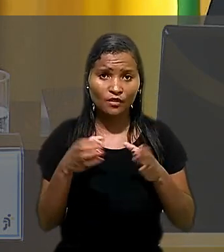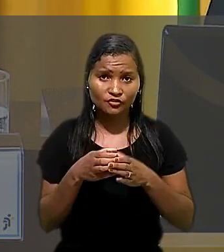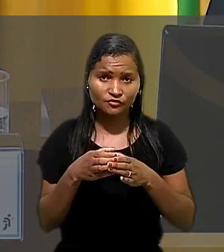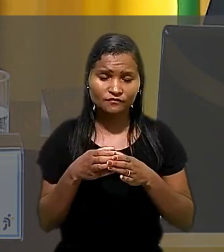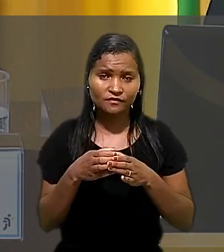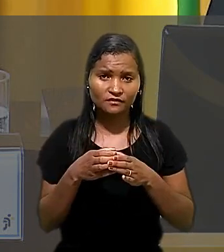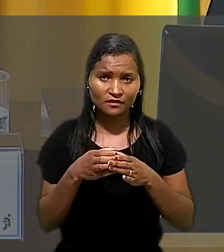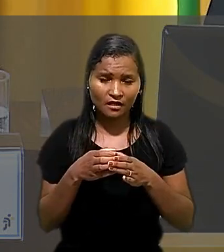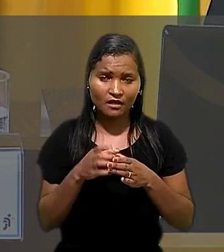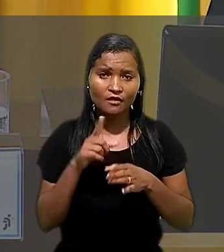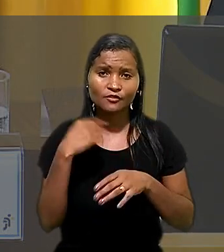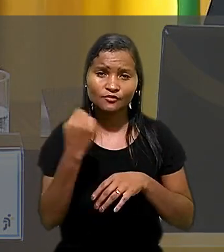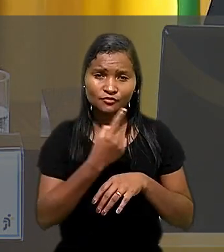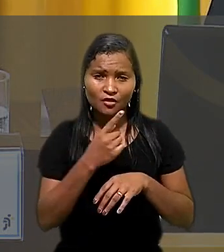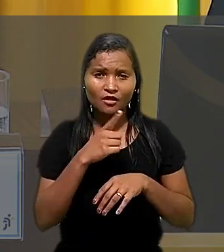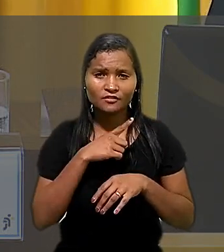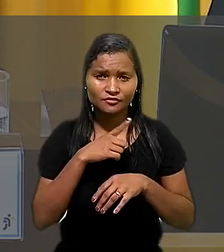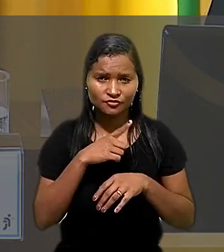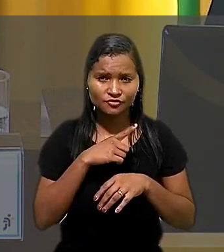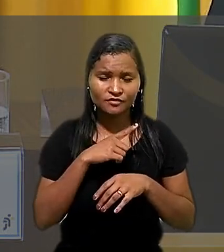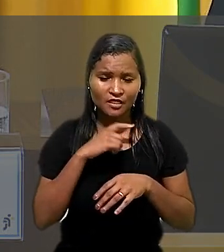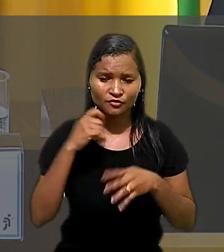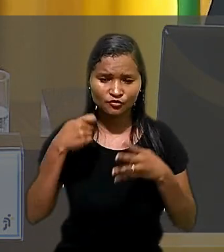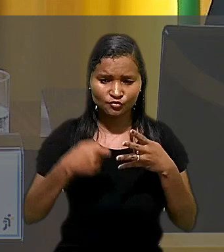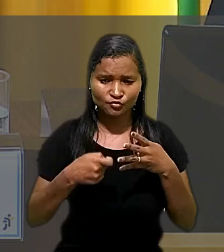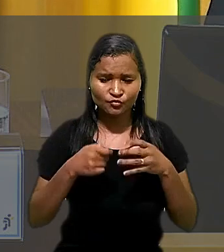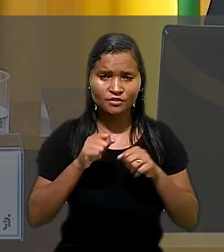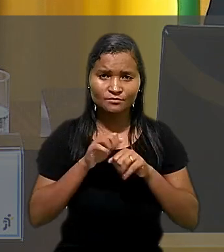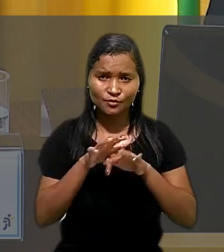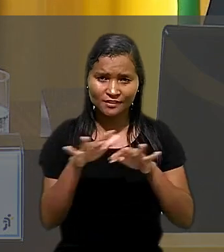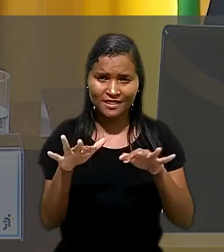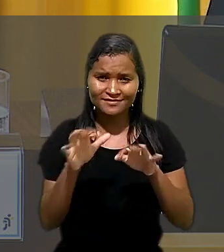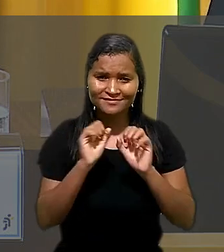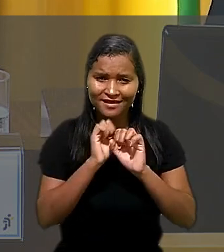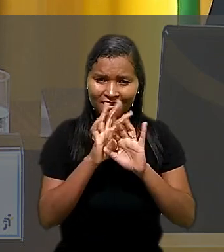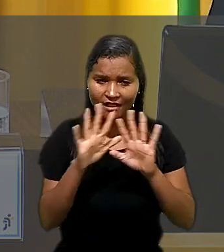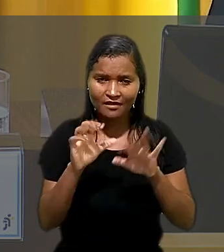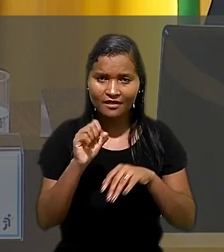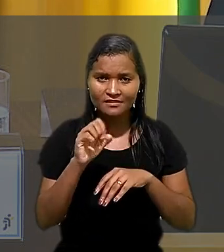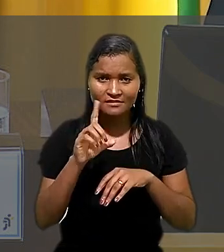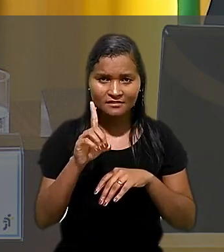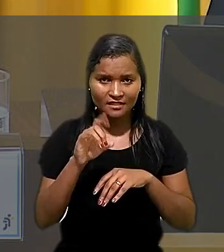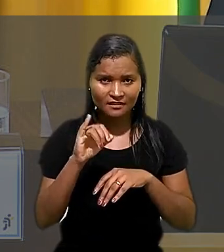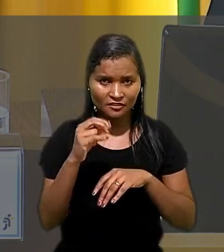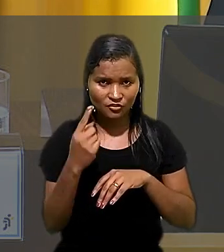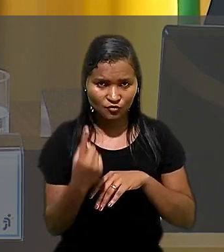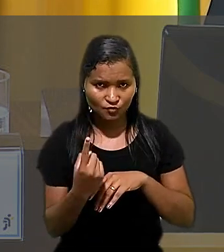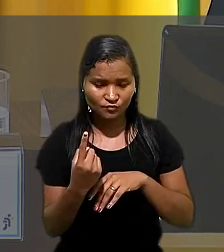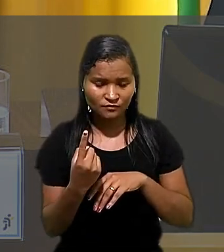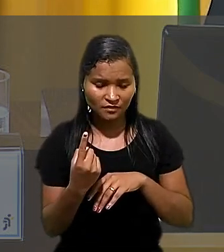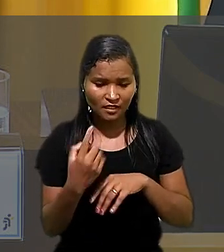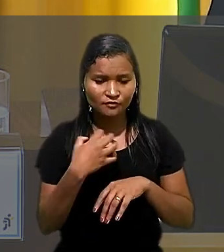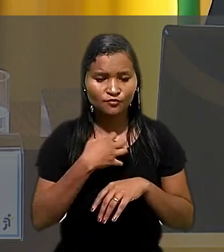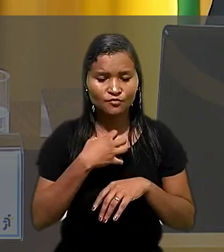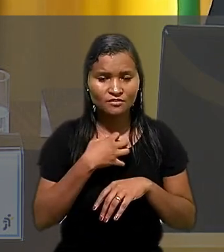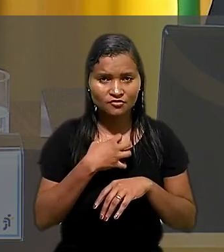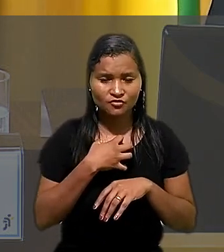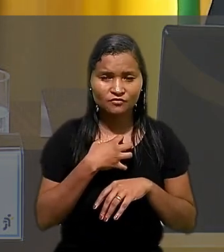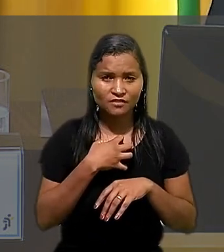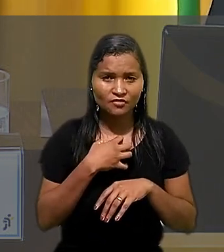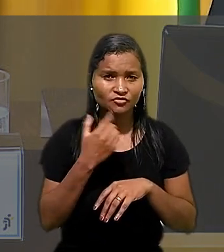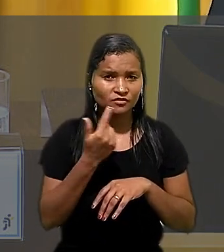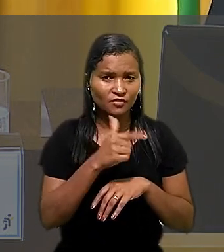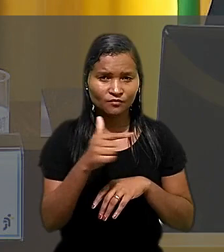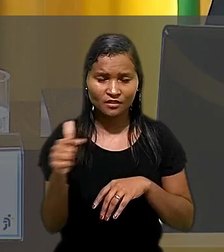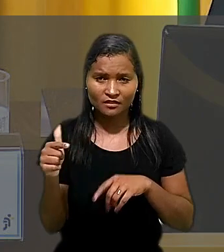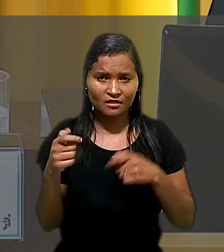coletiva. Nós tínhamos jurisprudência clara da SDI 1, no sentido de que